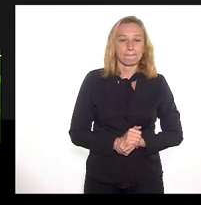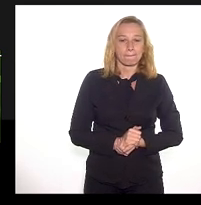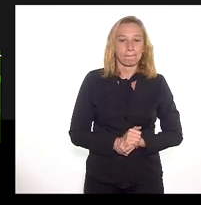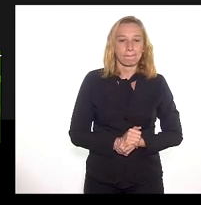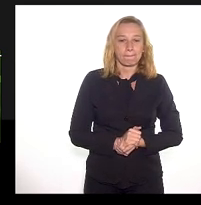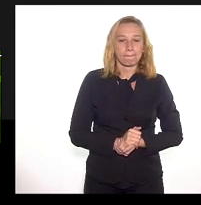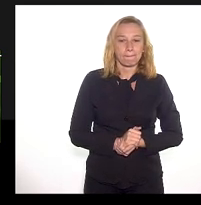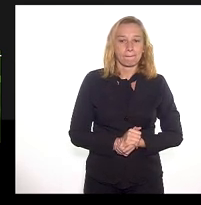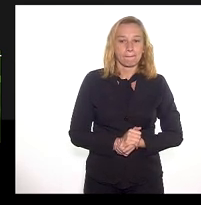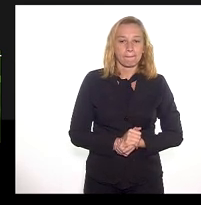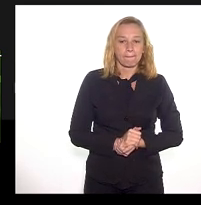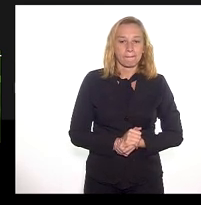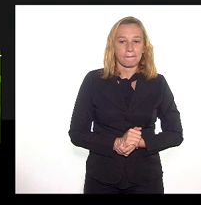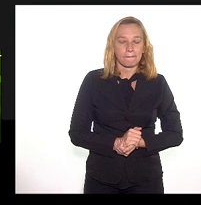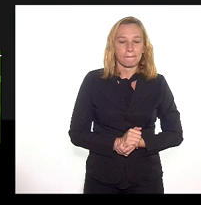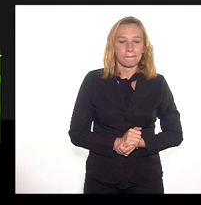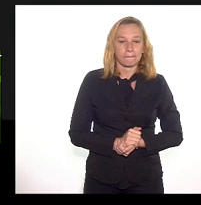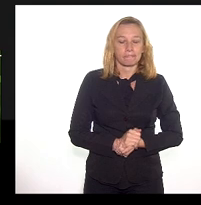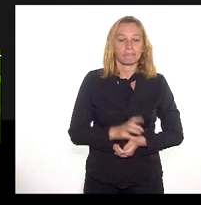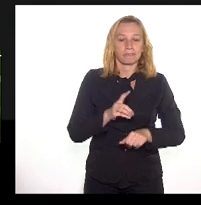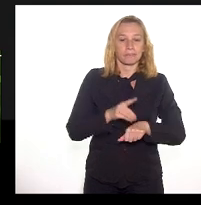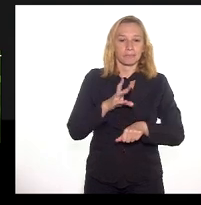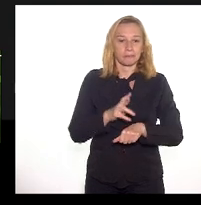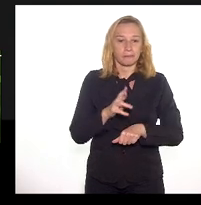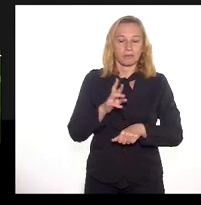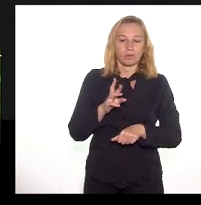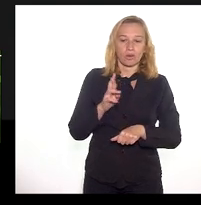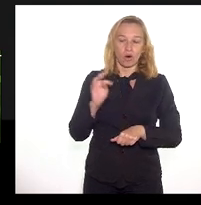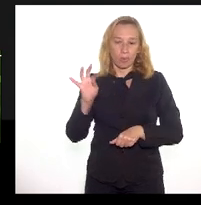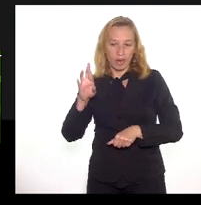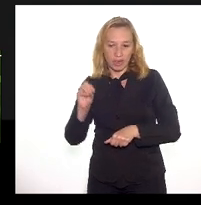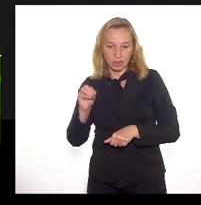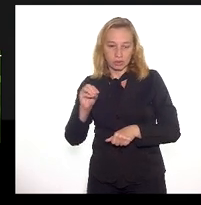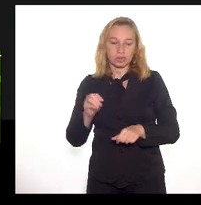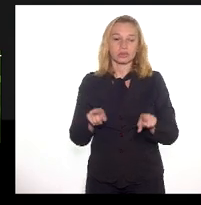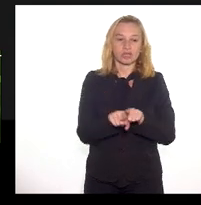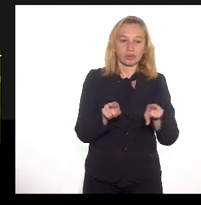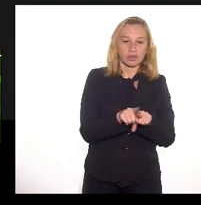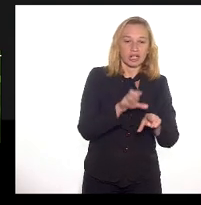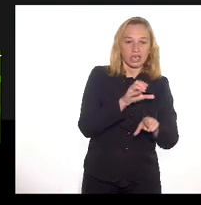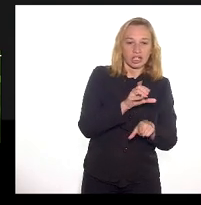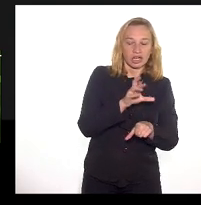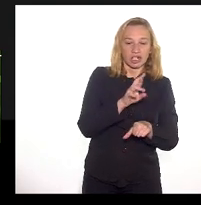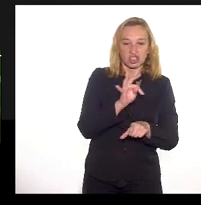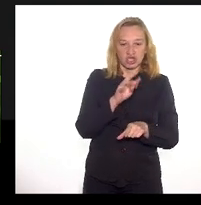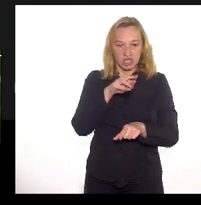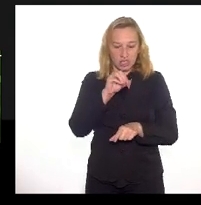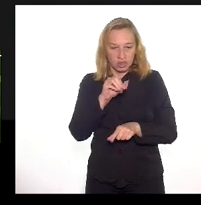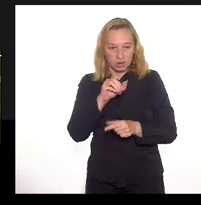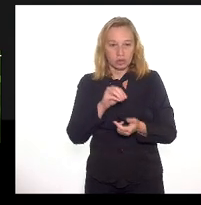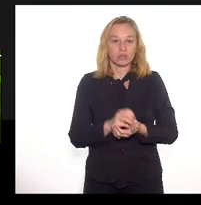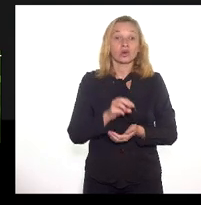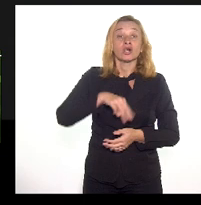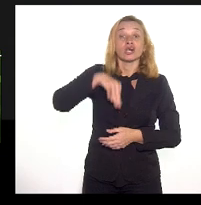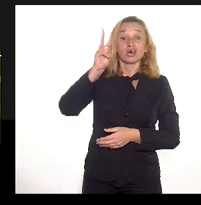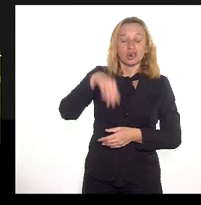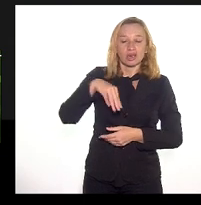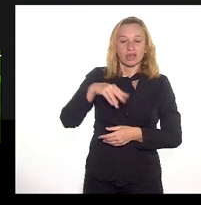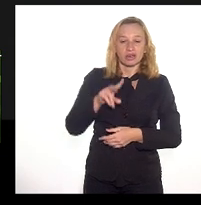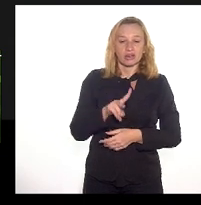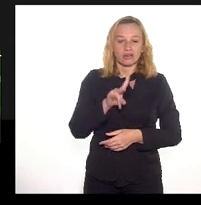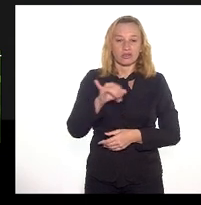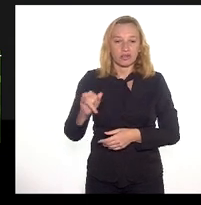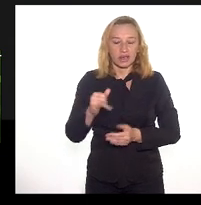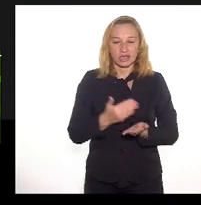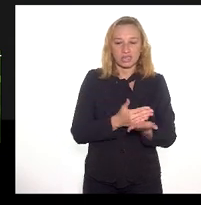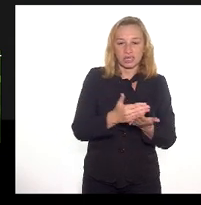Eu arguo ao doutor Roberto Ardengue ou ao doutor Cristiano Gadelha quem vai fazer a